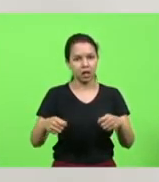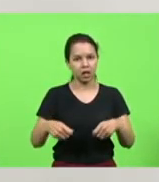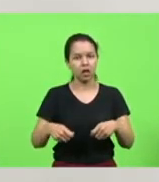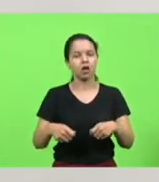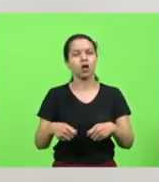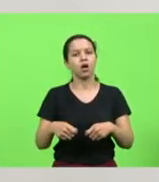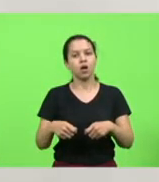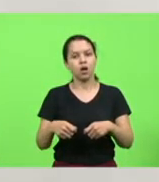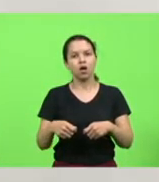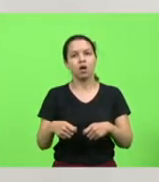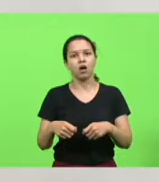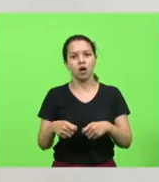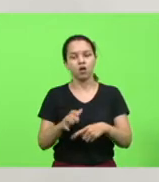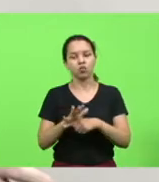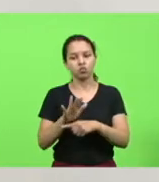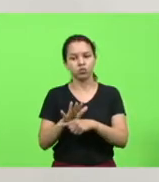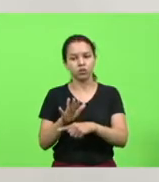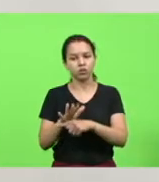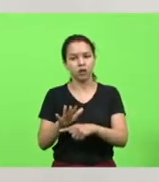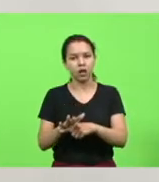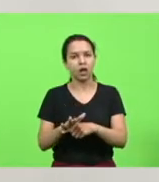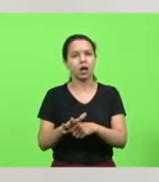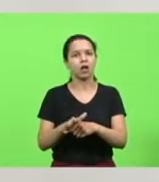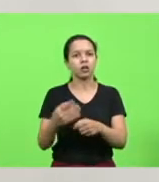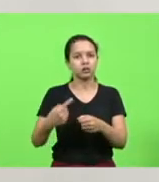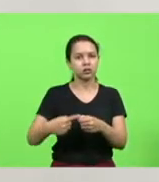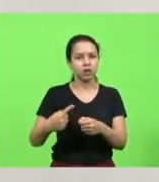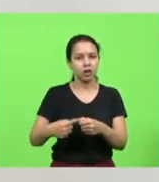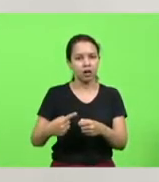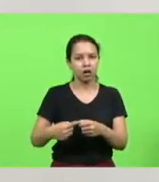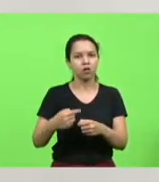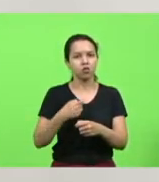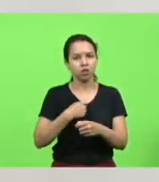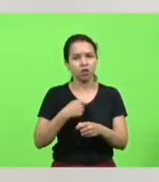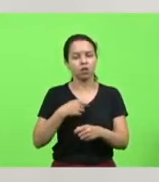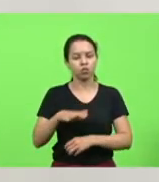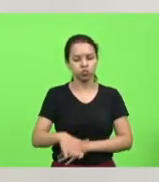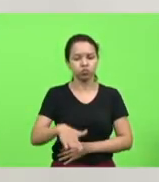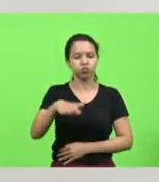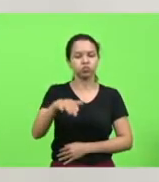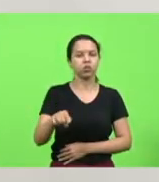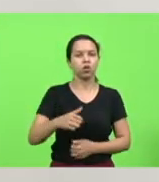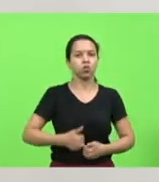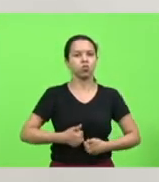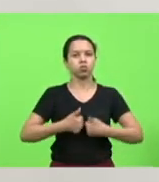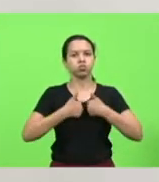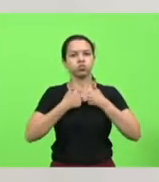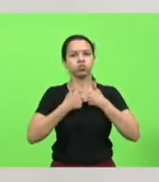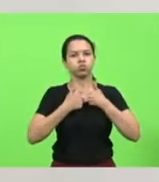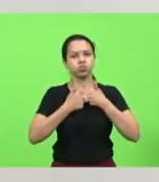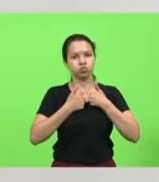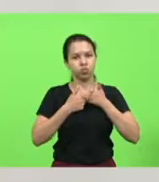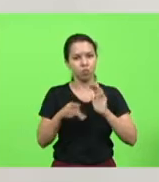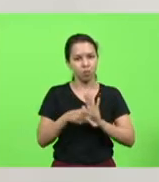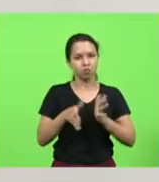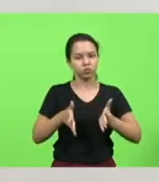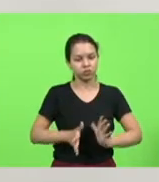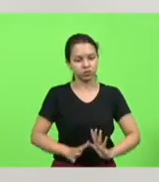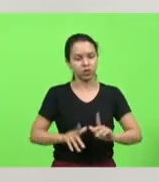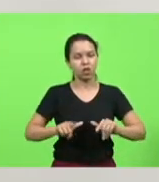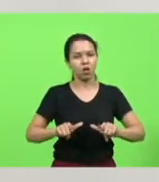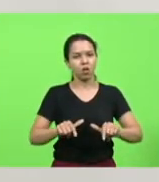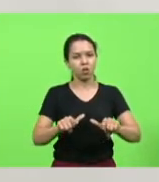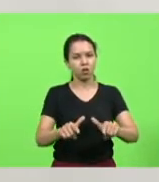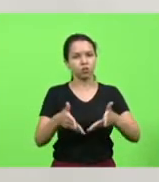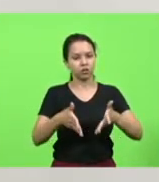cidade tricentenária. Tenho orgulho do chão que me viu crescer e tenho orgulho de ser lagunense, apesar de fui nascer no hospital